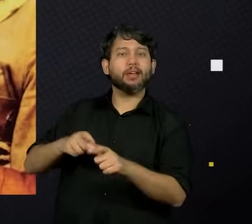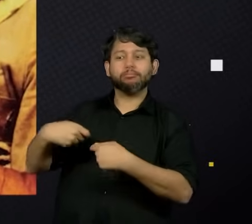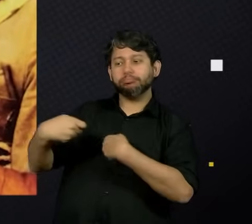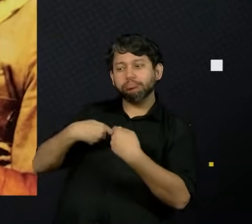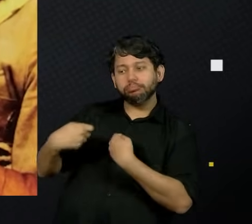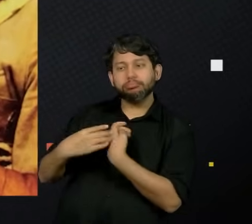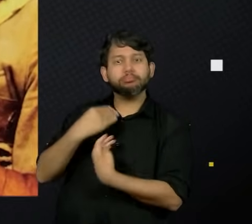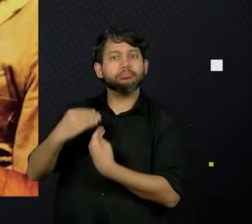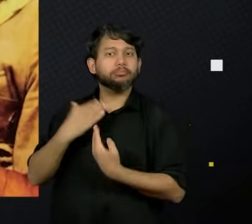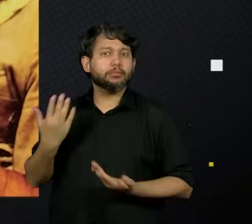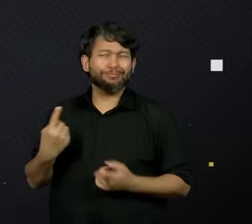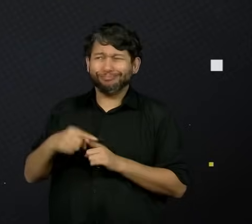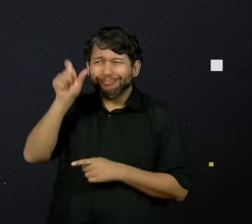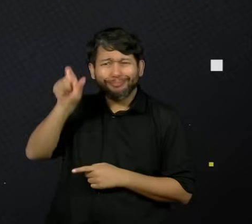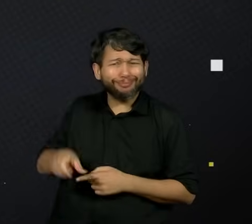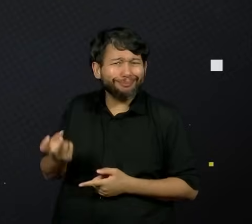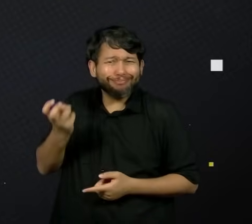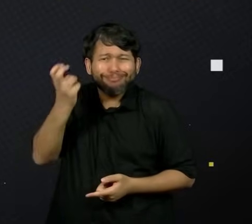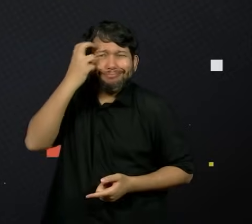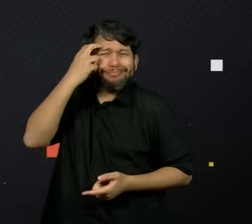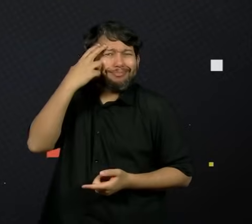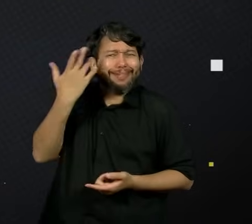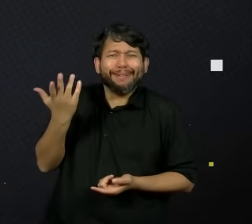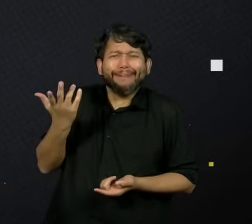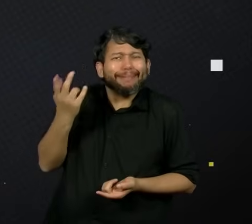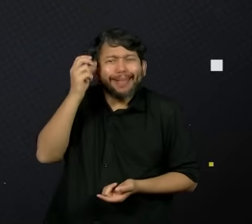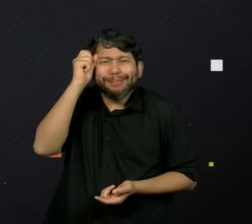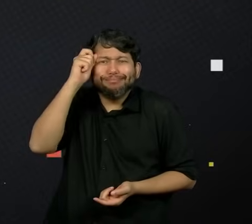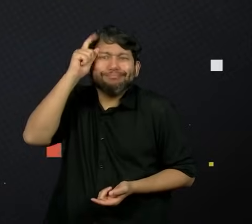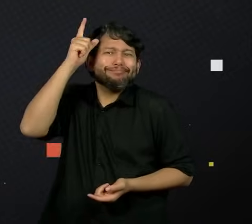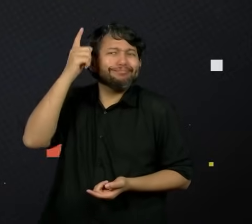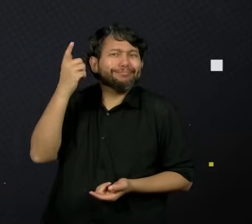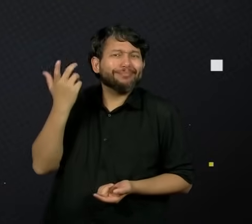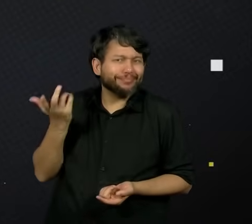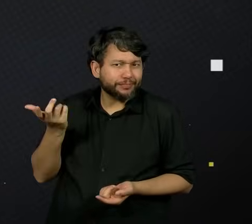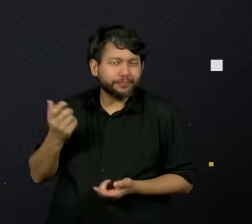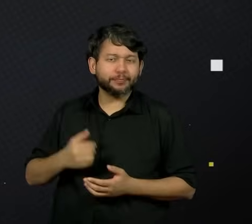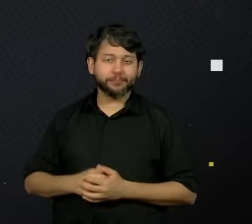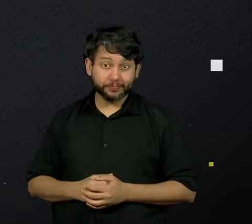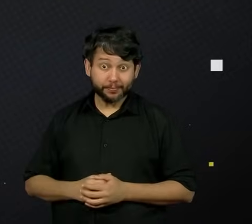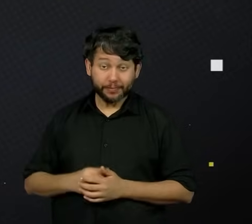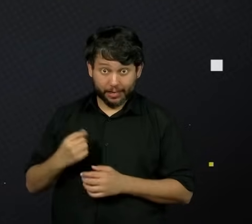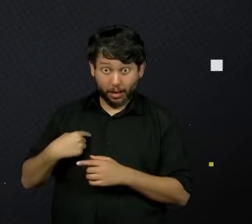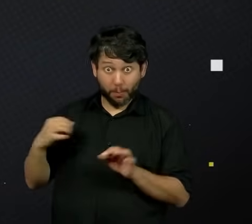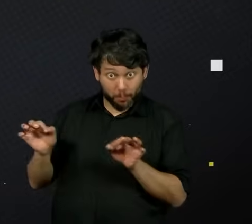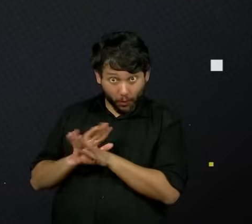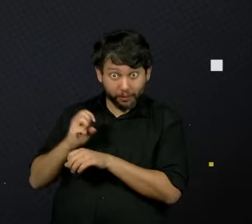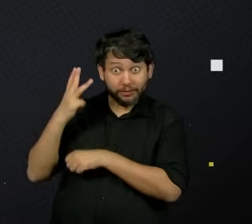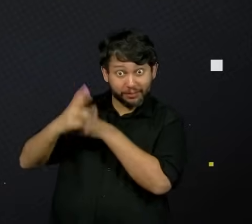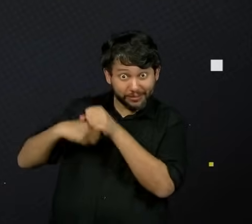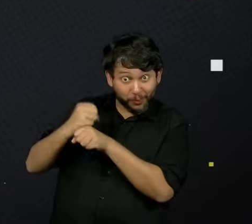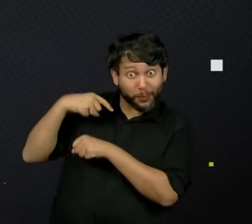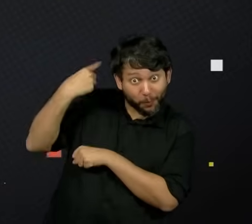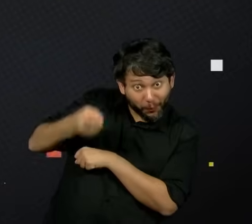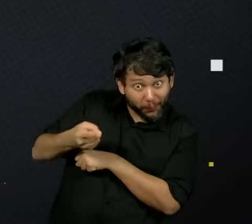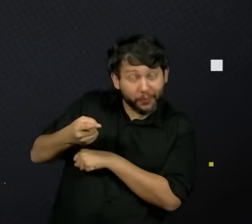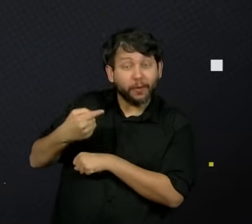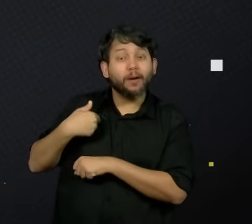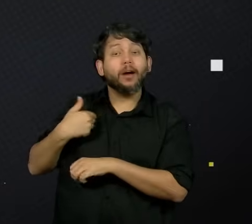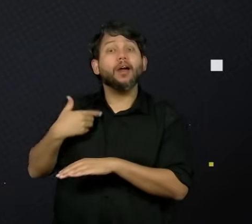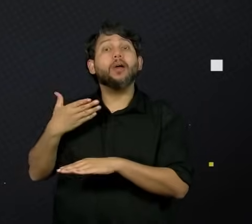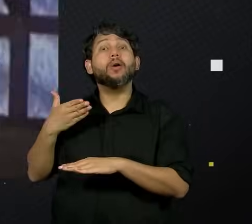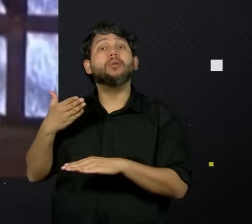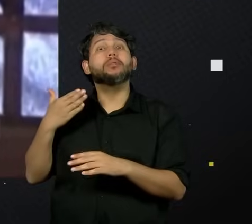capacidade, genialidade e cultura desse diretor. Né? 3 anos depois, eu encontrei Jacques Lagoa